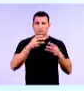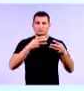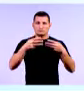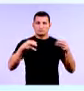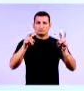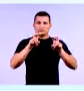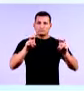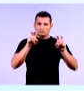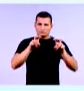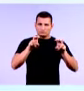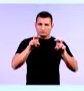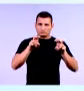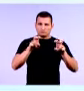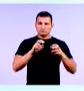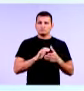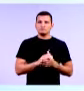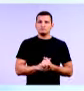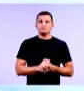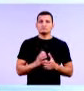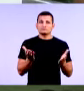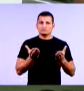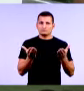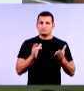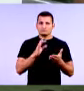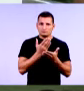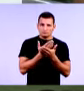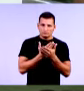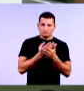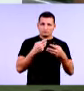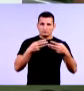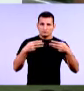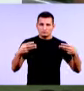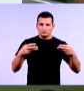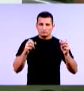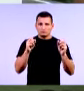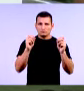Daqui para frente nós vamos tratar somente das redes de computadores, ok?